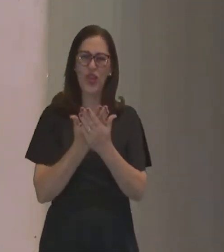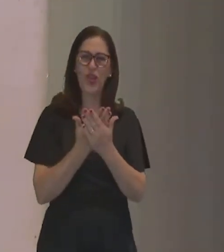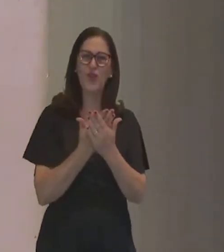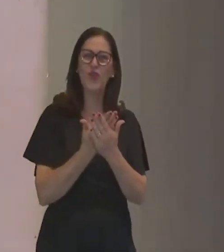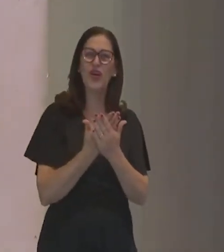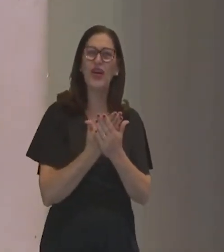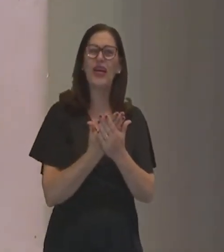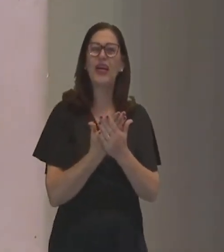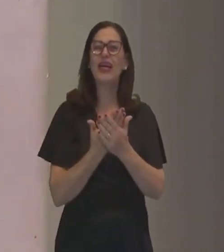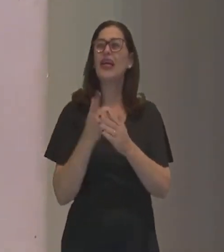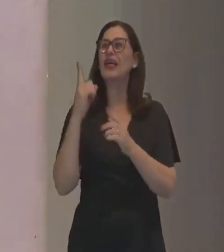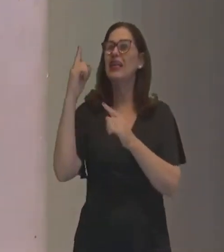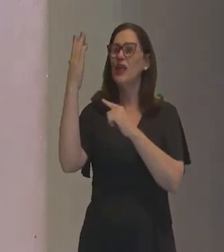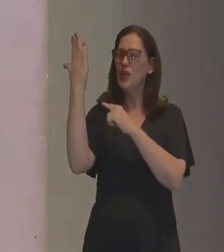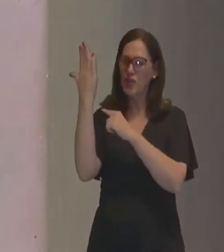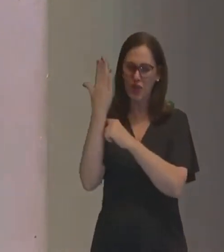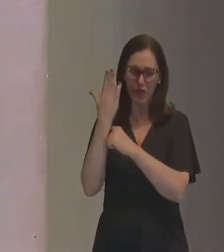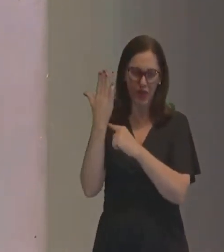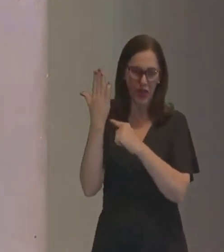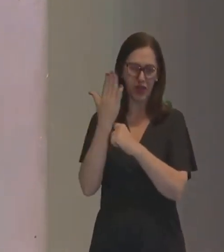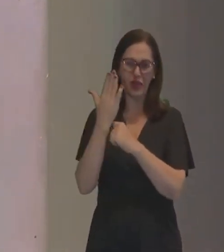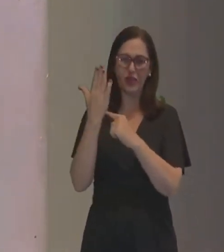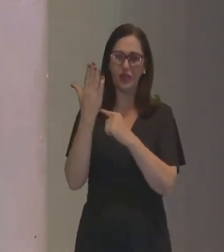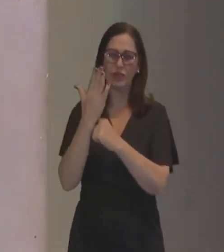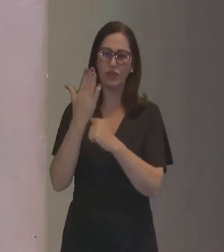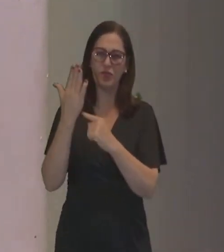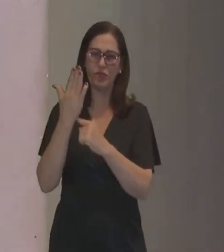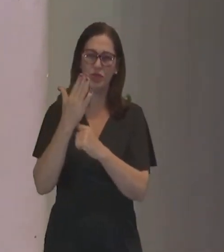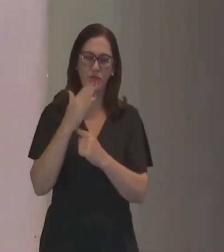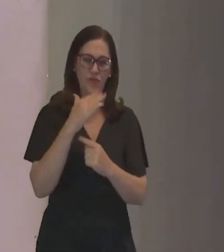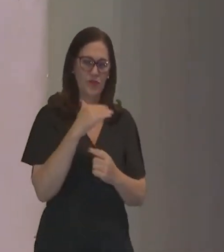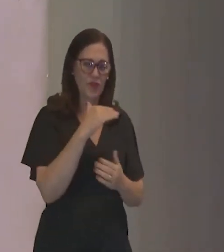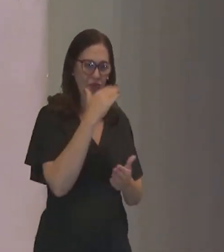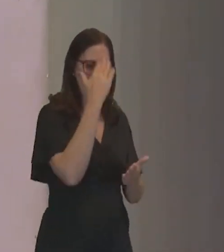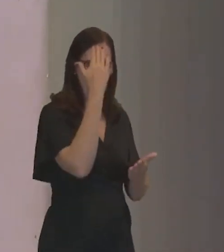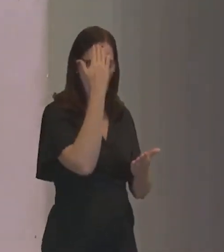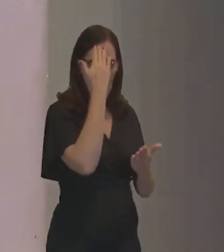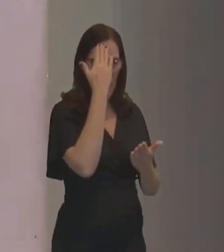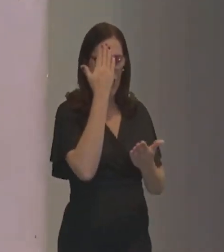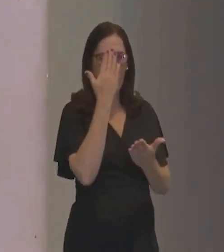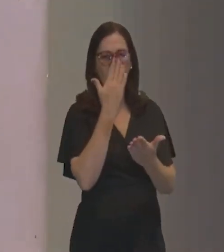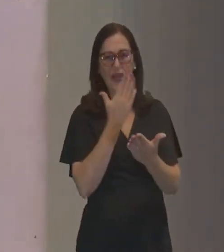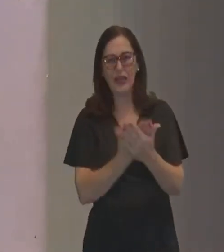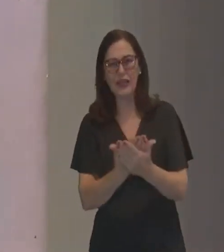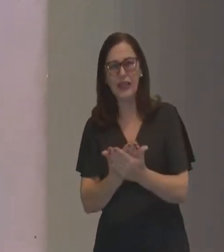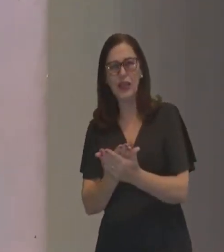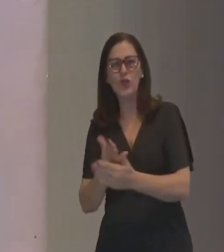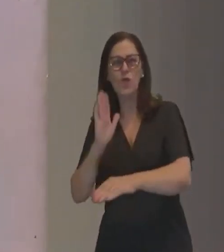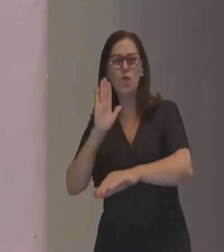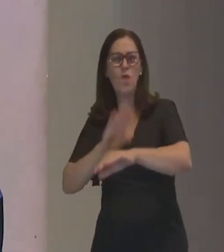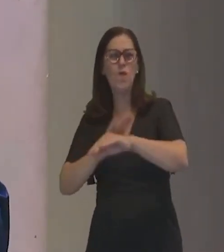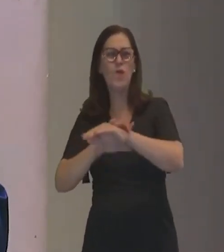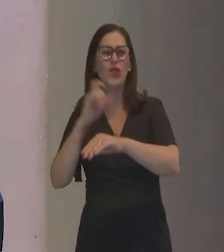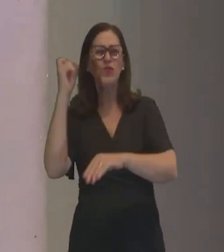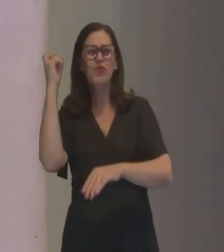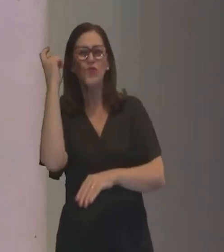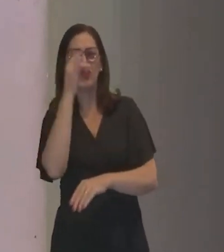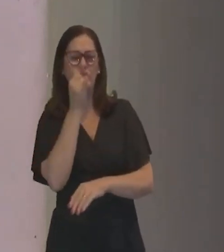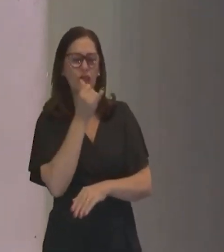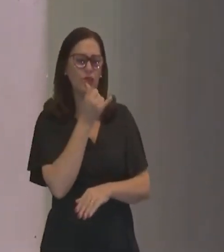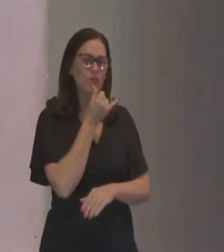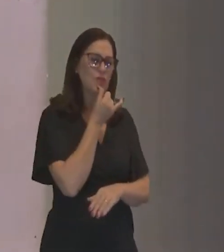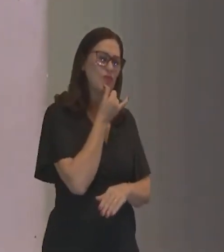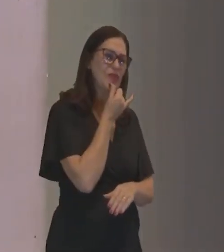assim sou seguia Com certeza e fé sempre